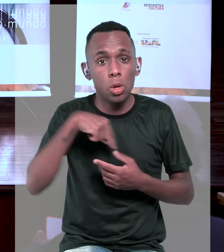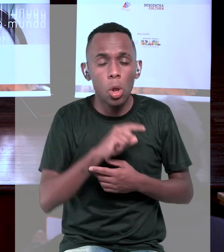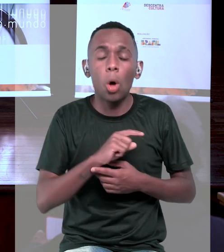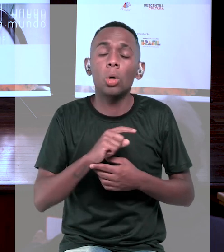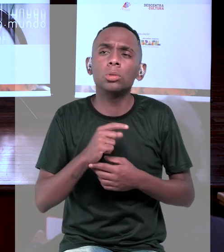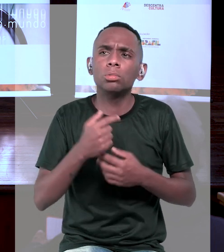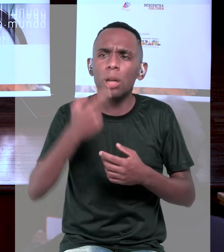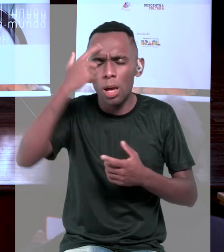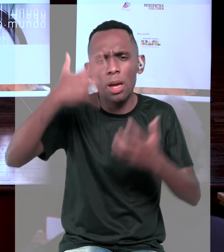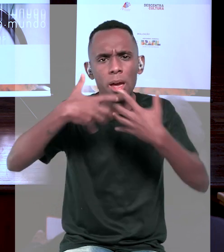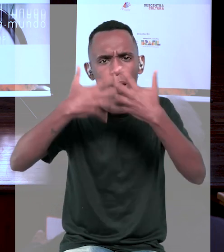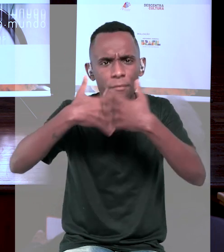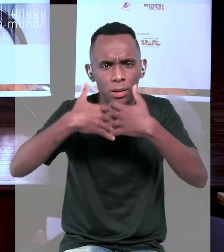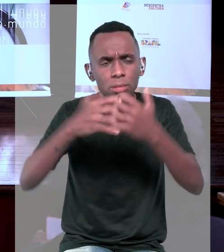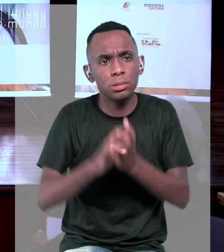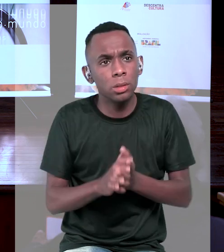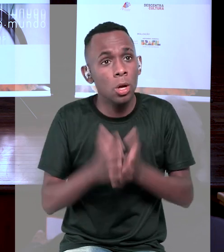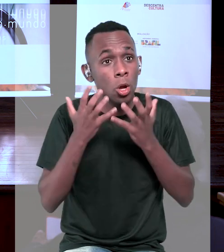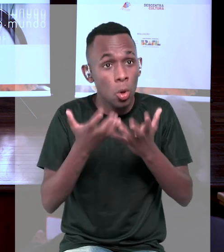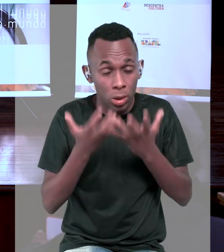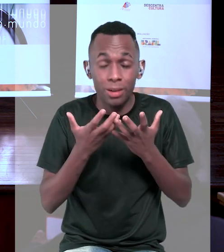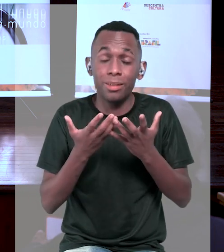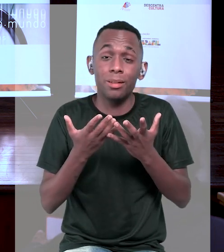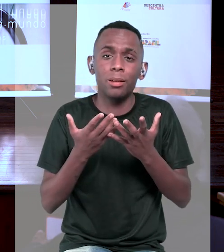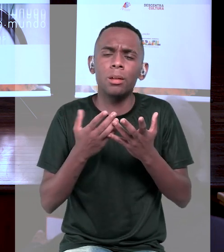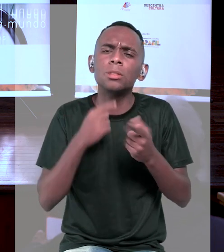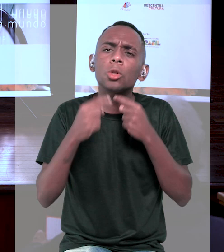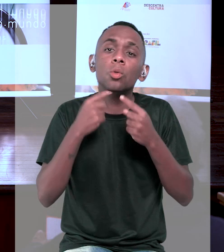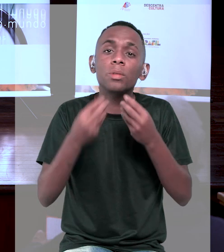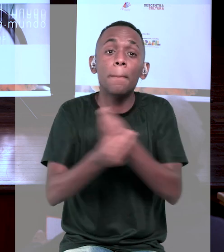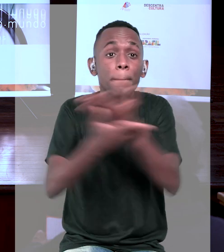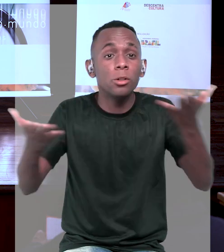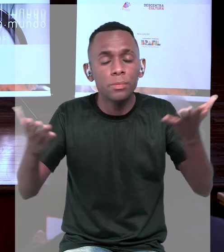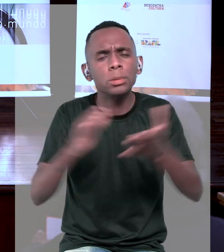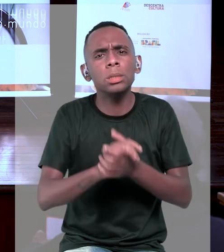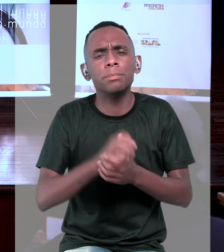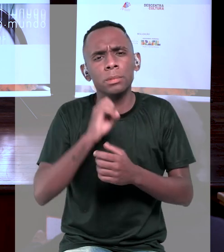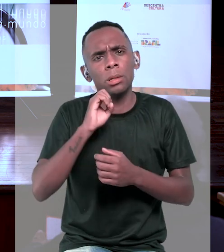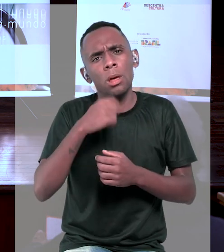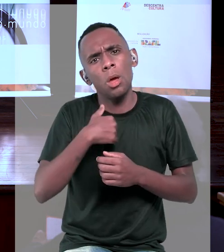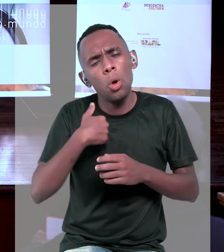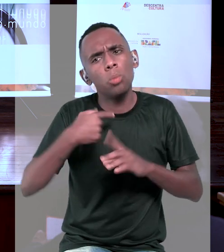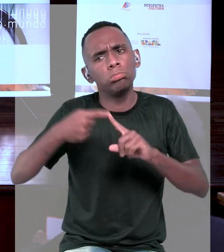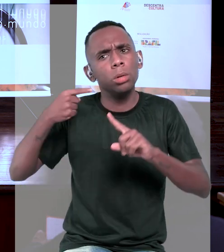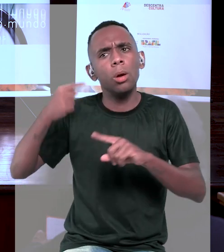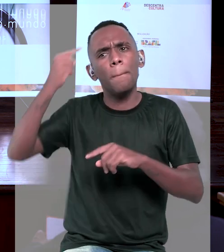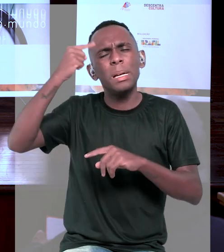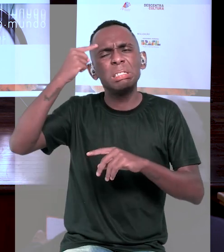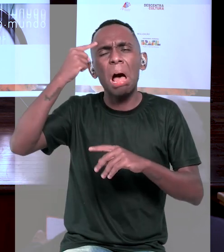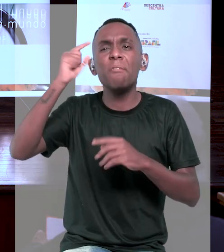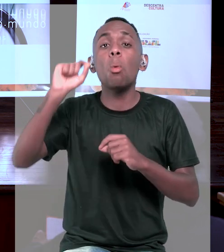de fechar a noite com essa dúvida. Eu pensava esses dias, a